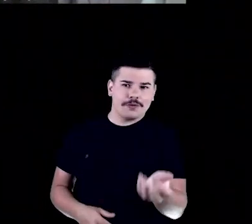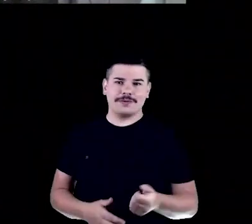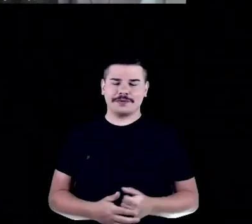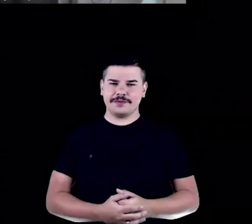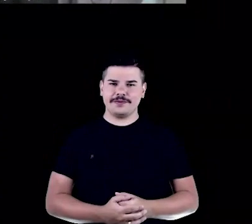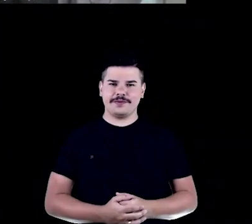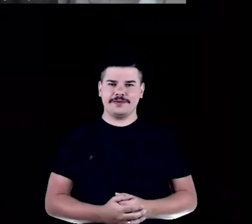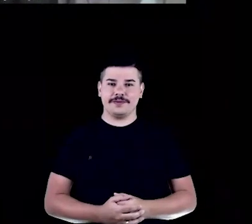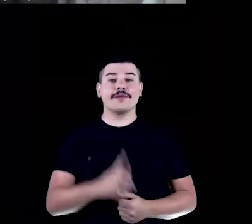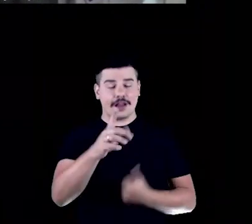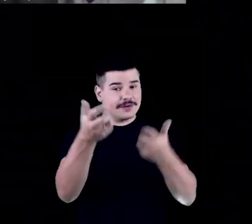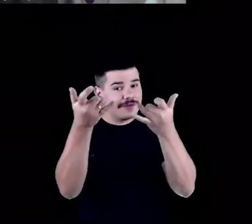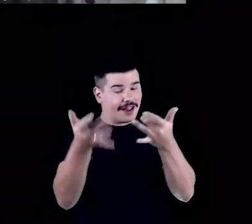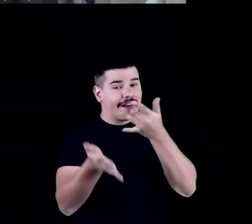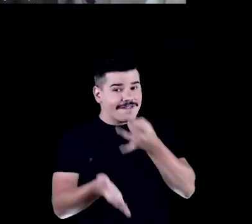geração?